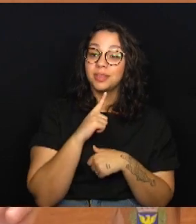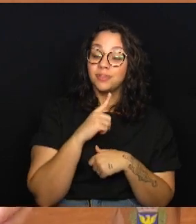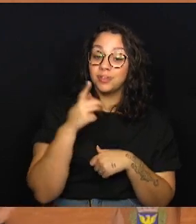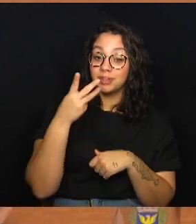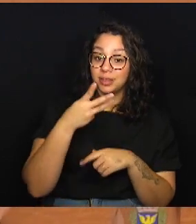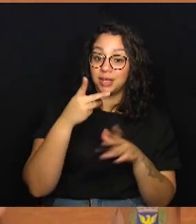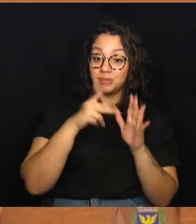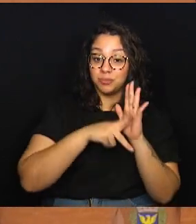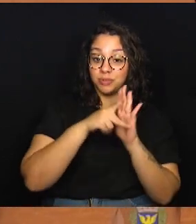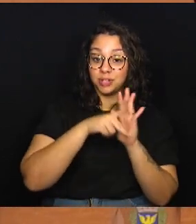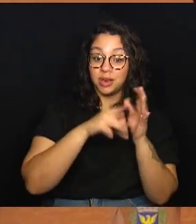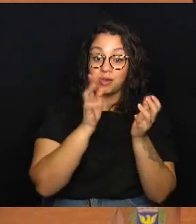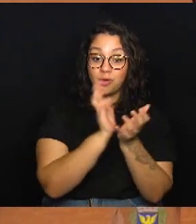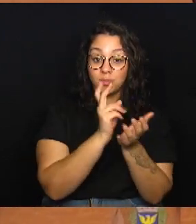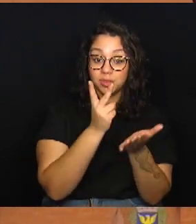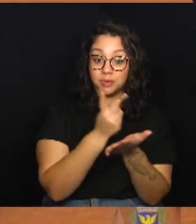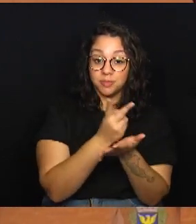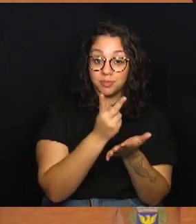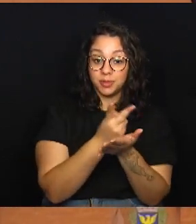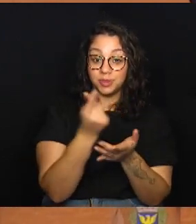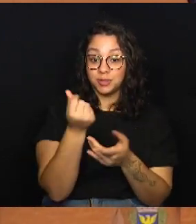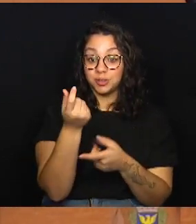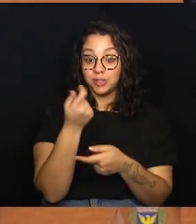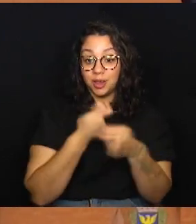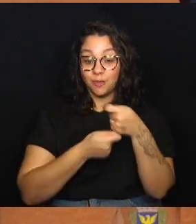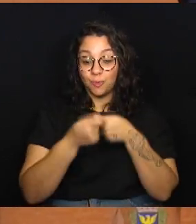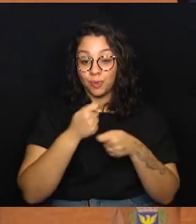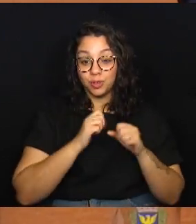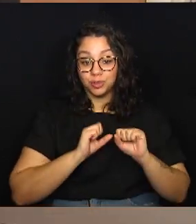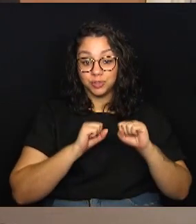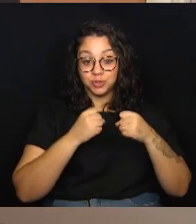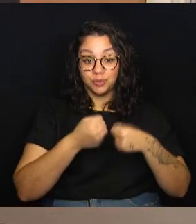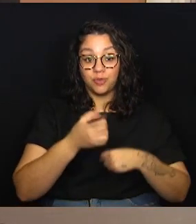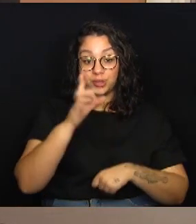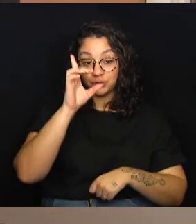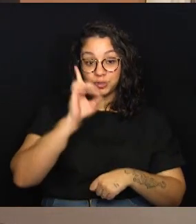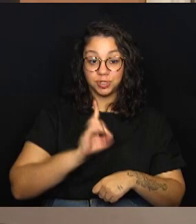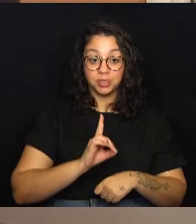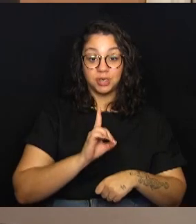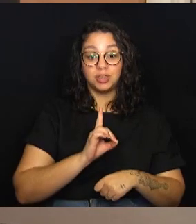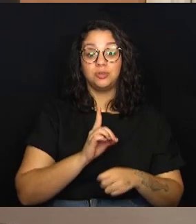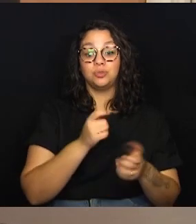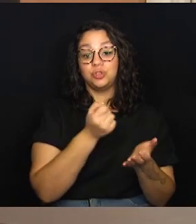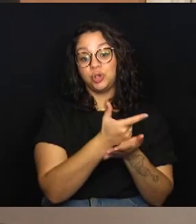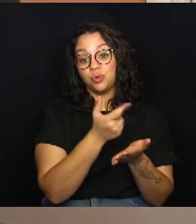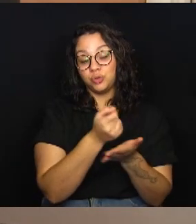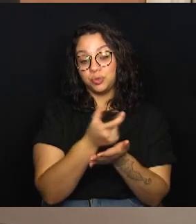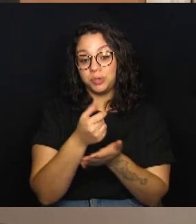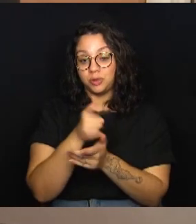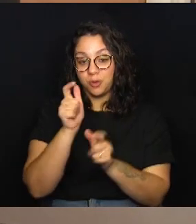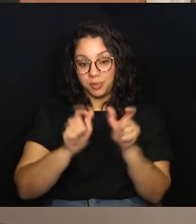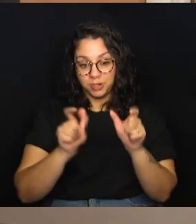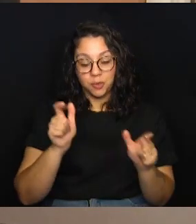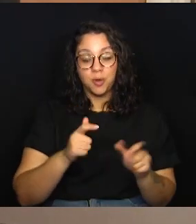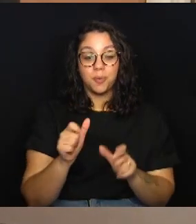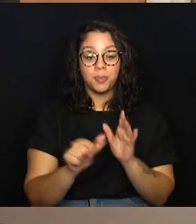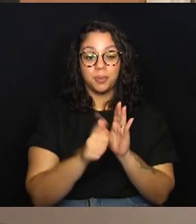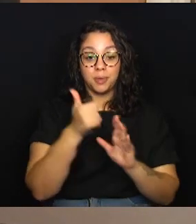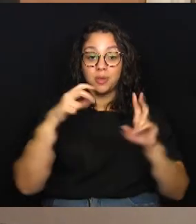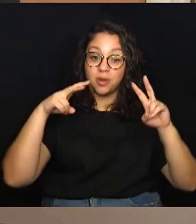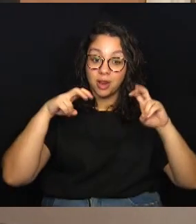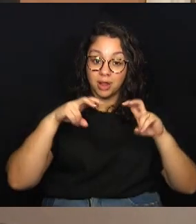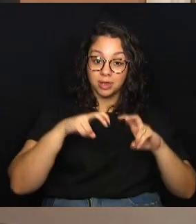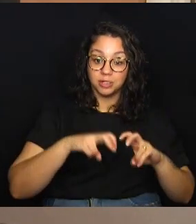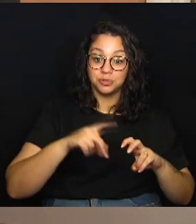três projetos estavam na pauta da comissão permanente de economia e defesa dos direitos do consumidor o primeiro